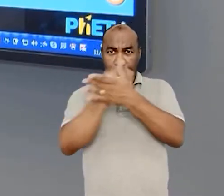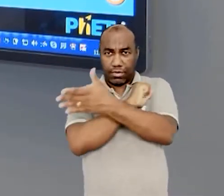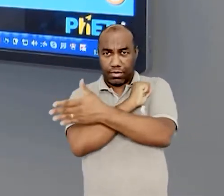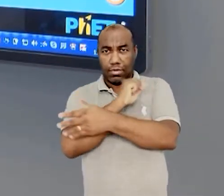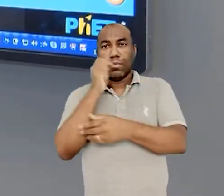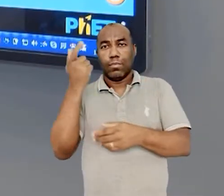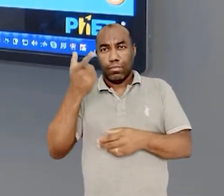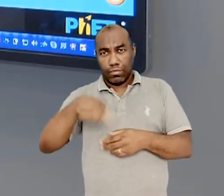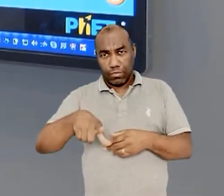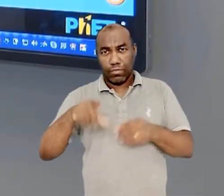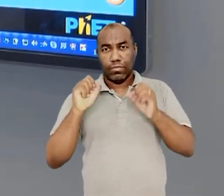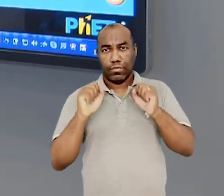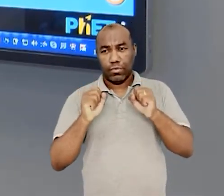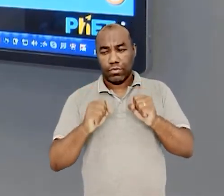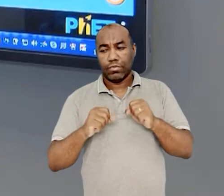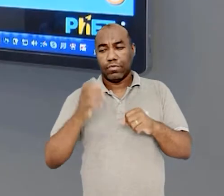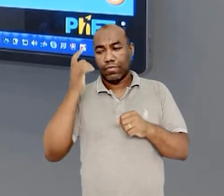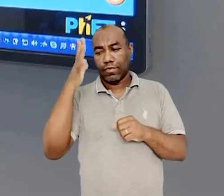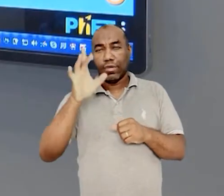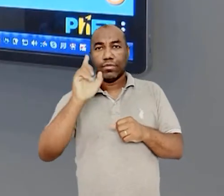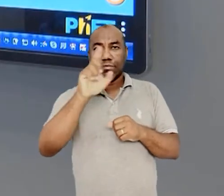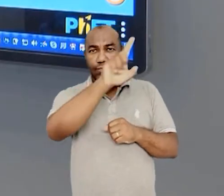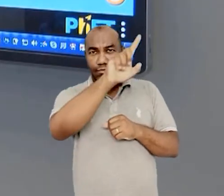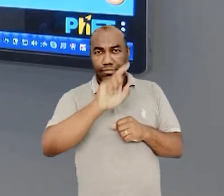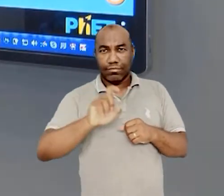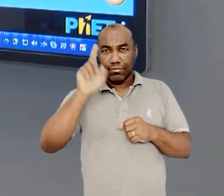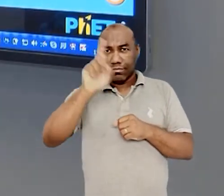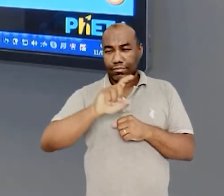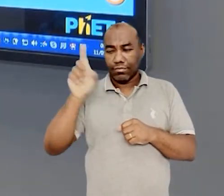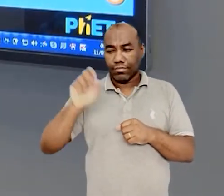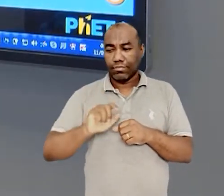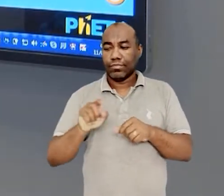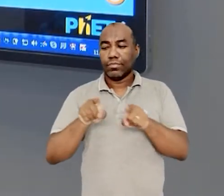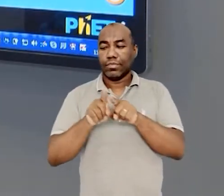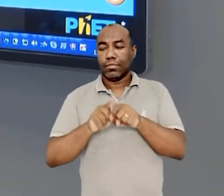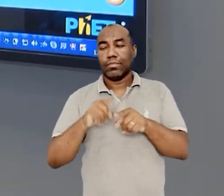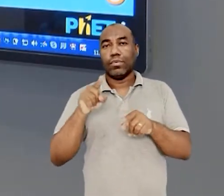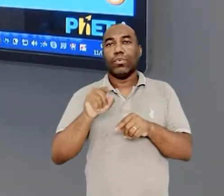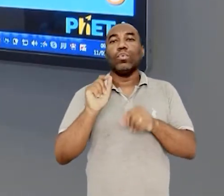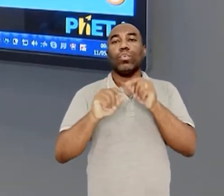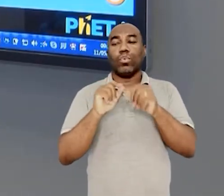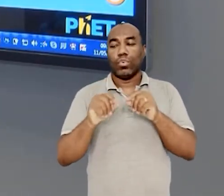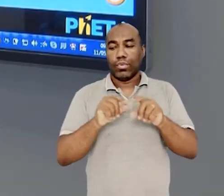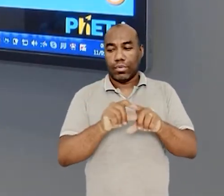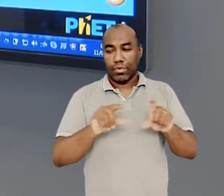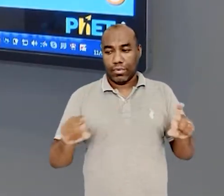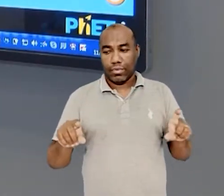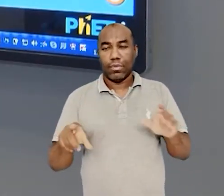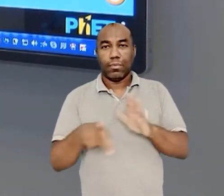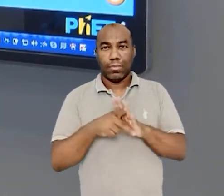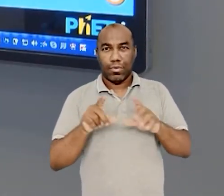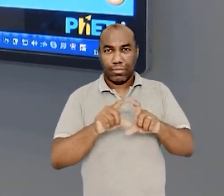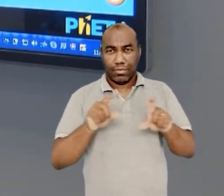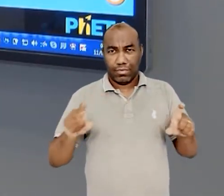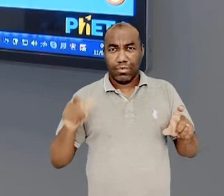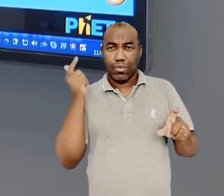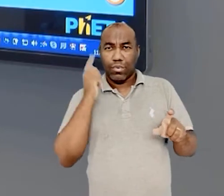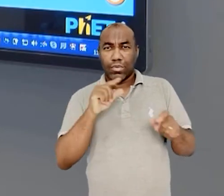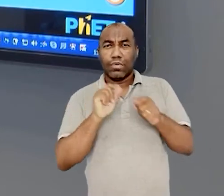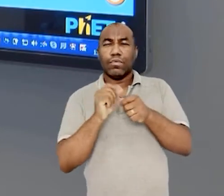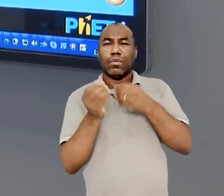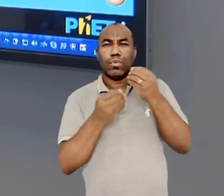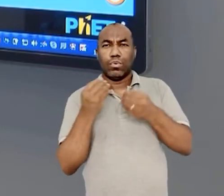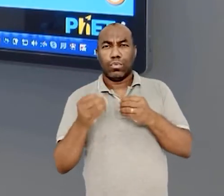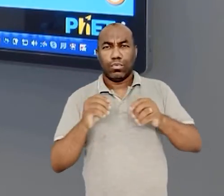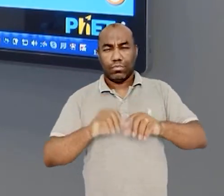tudo novamente. Olha aí como é fácil conectar. Aqui, para o circuito funcionar, eu